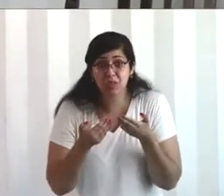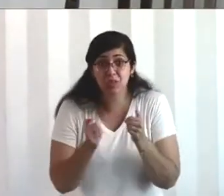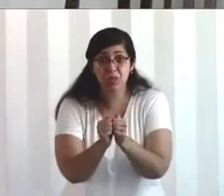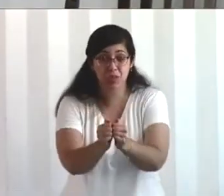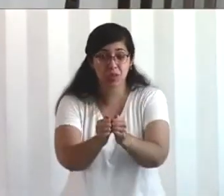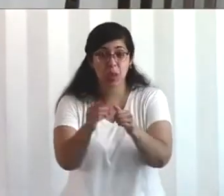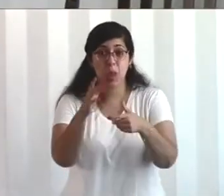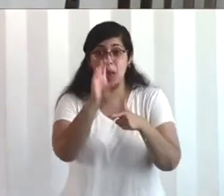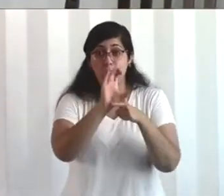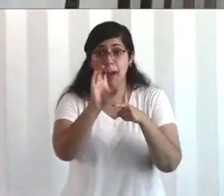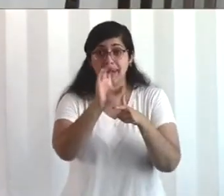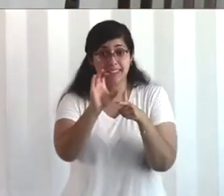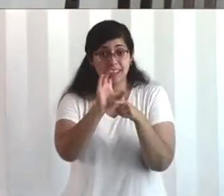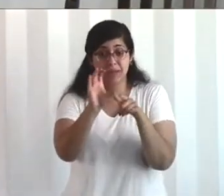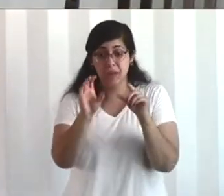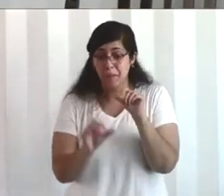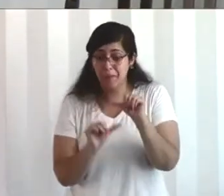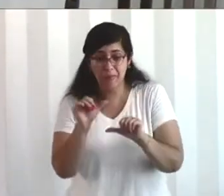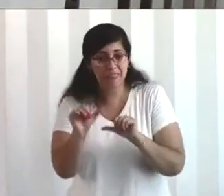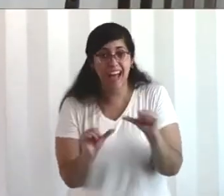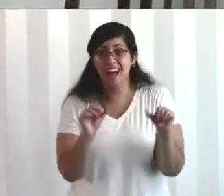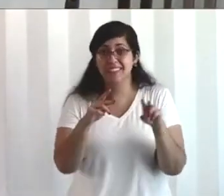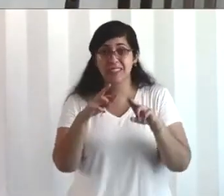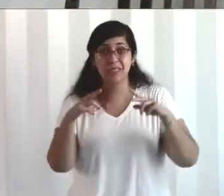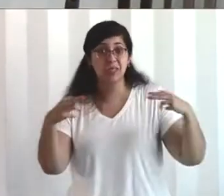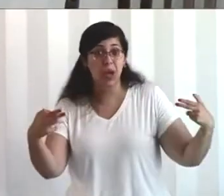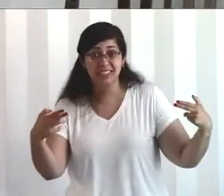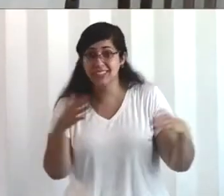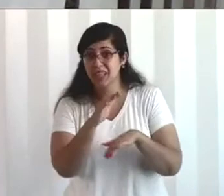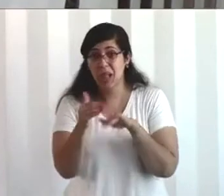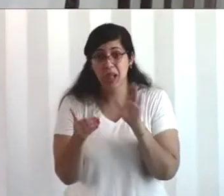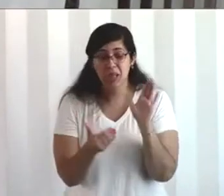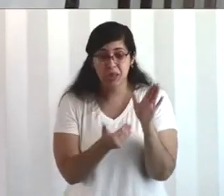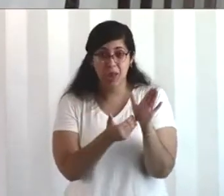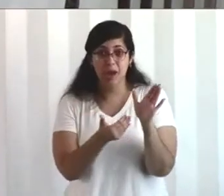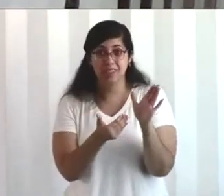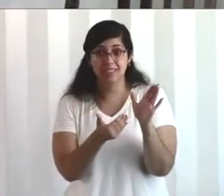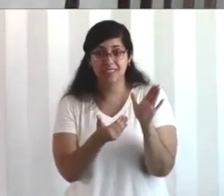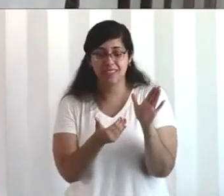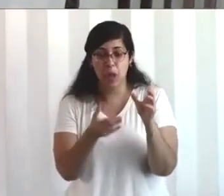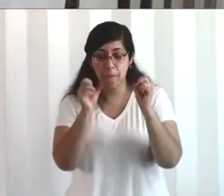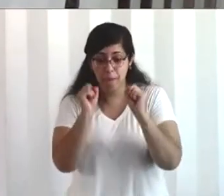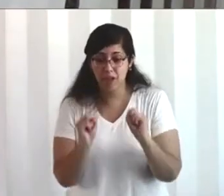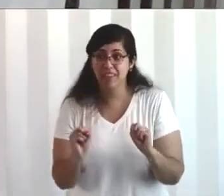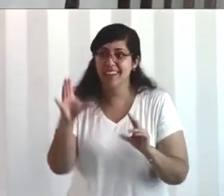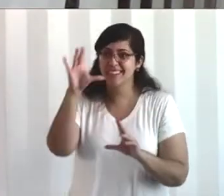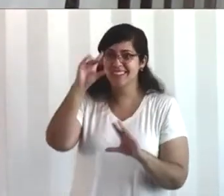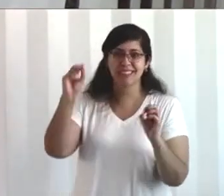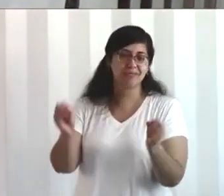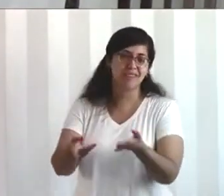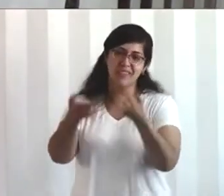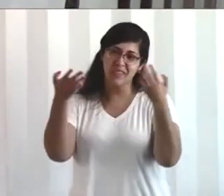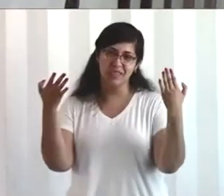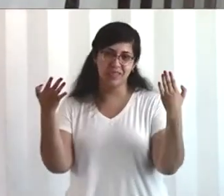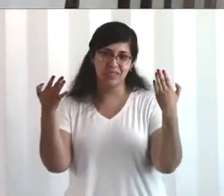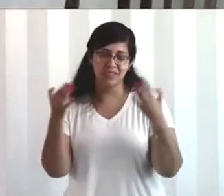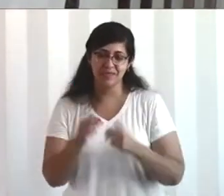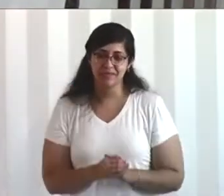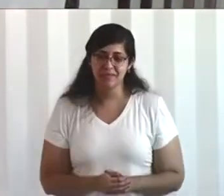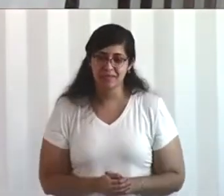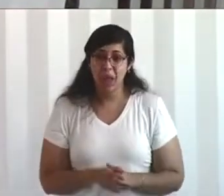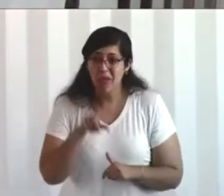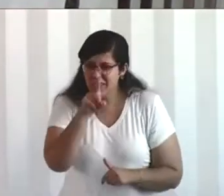poder de Deus. Veja o que essa igreja fez em toda essa região pelo poder de Deus. Compreenda que você faz parte